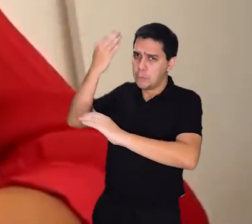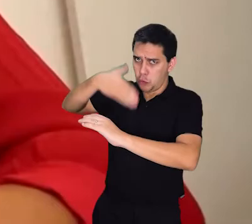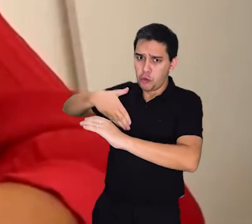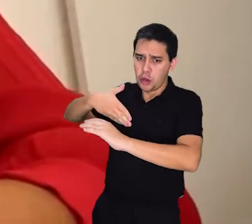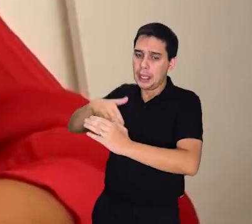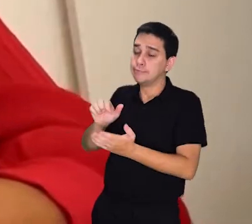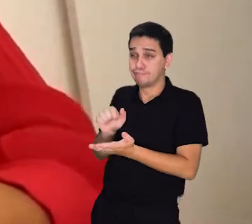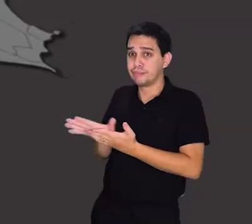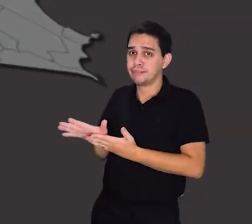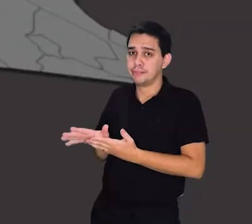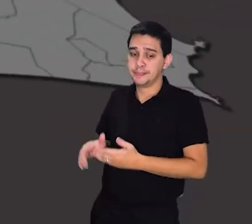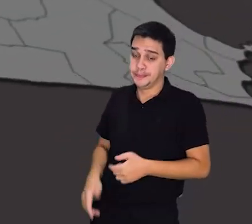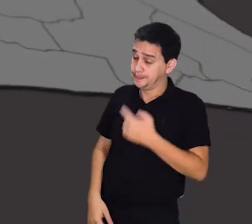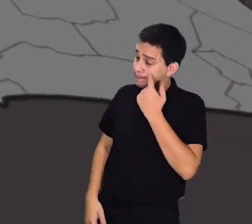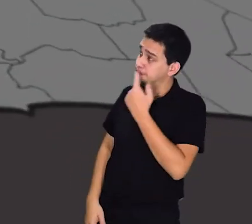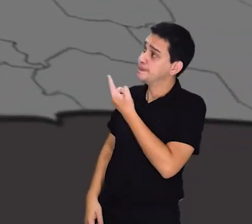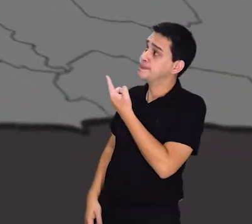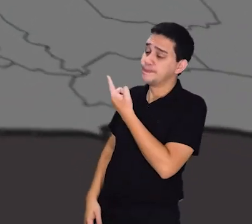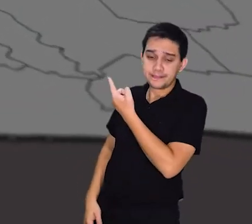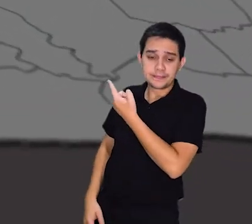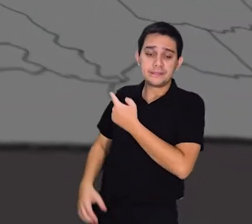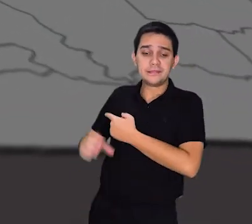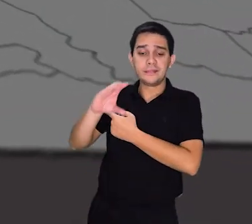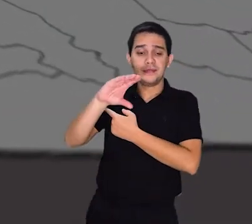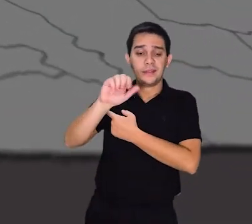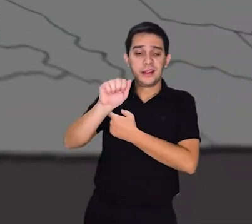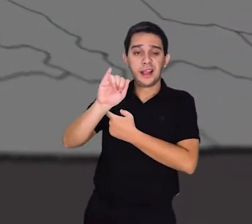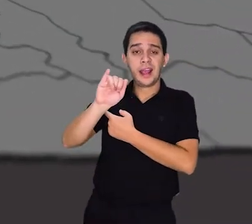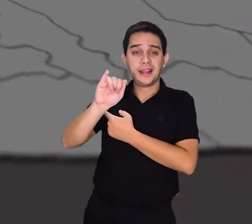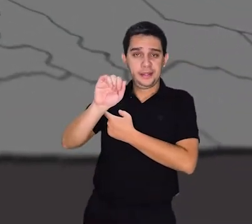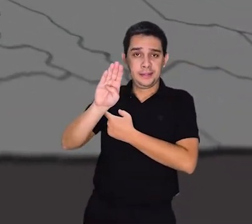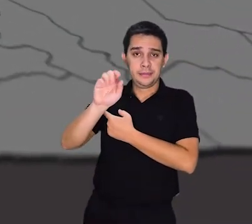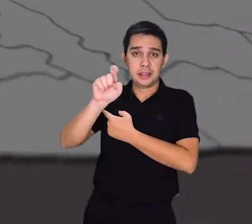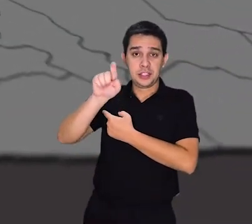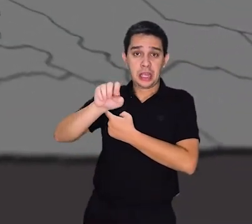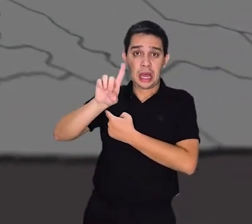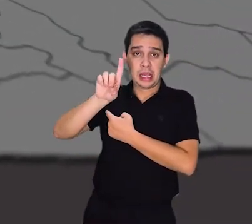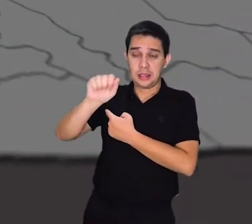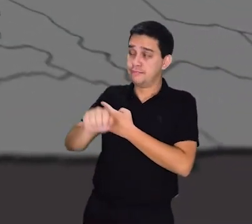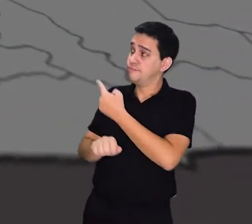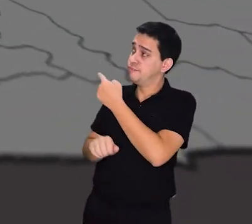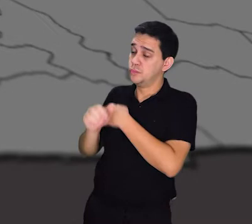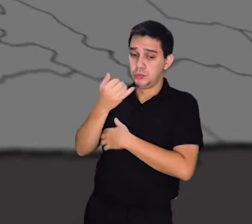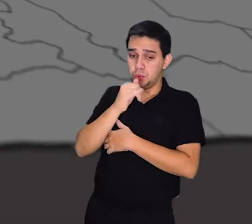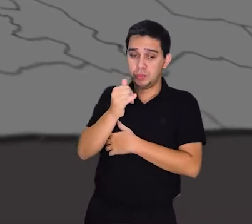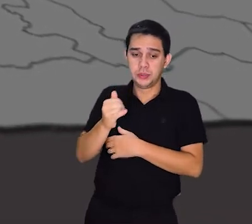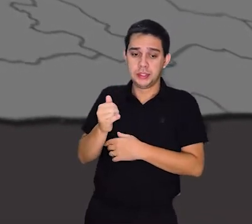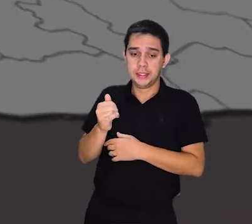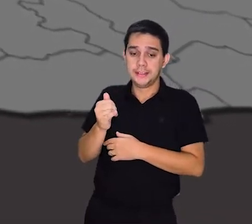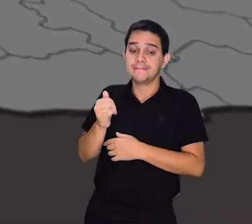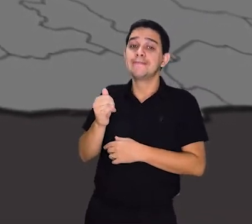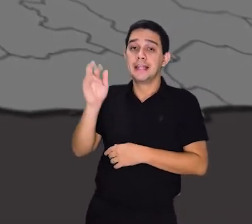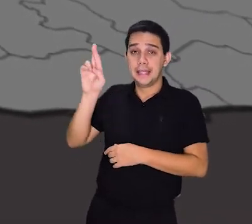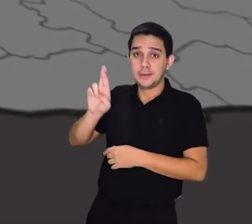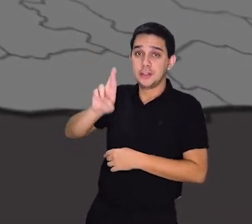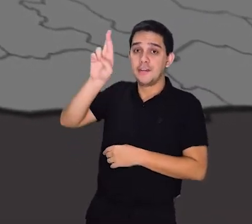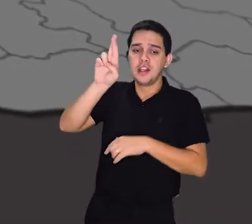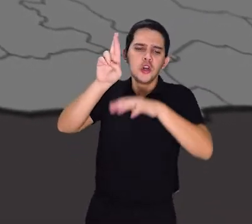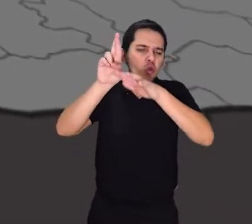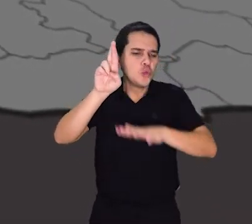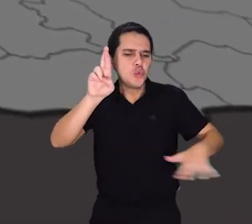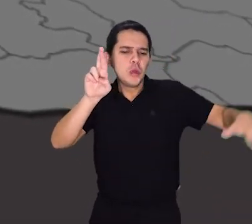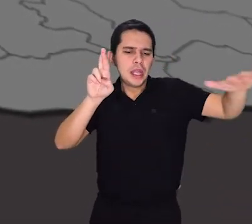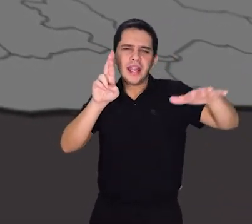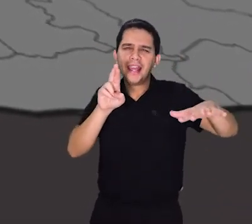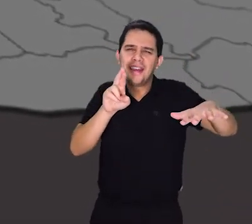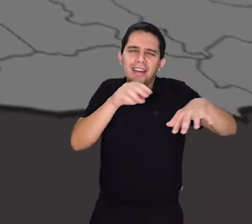realmente provado. O CAI Baixada é uma unidade de cumprimento de medida socioeducativa, de internação para os adolescentes de toda a